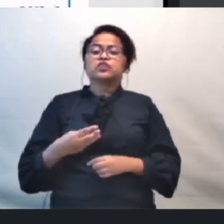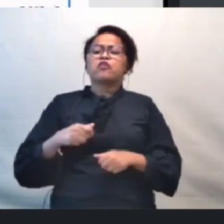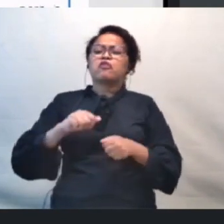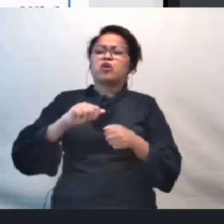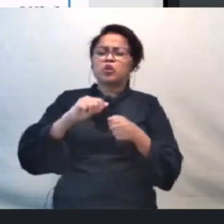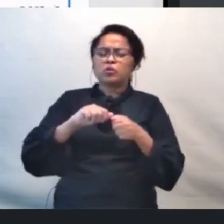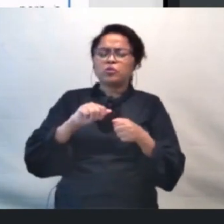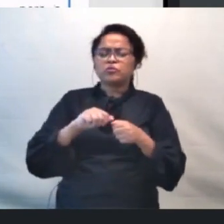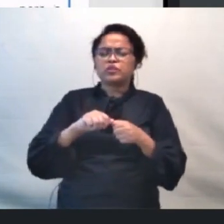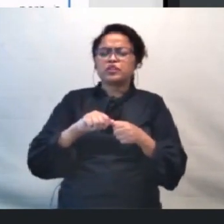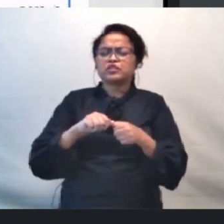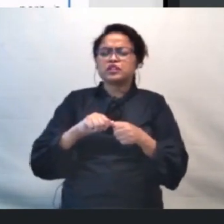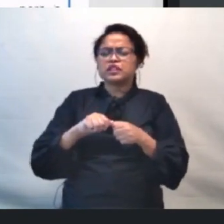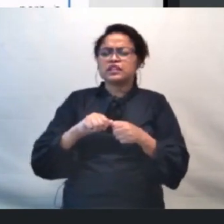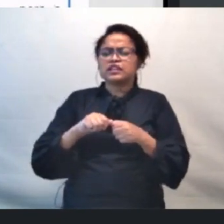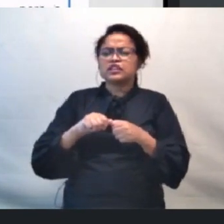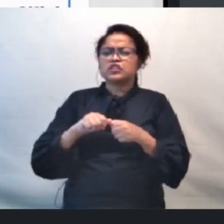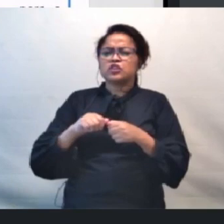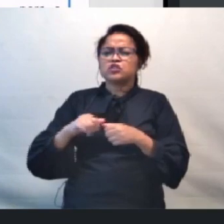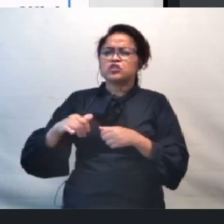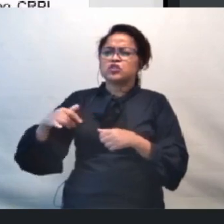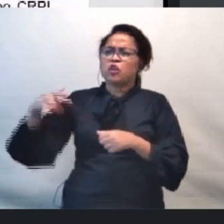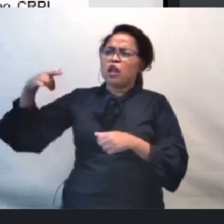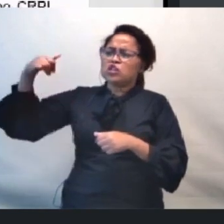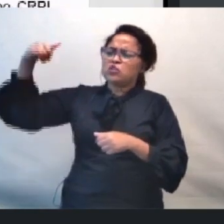foram realizados 104 sobrevoos.